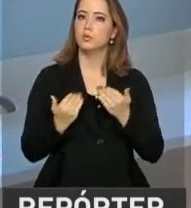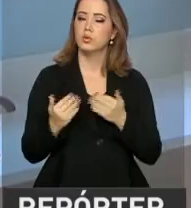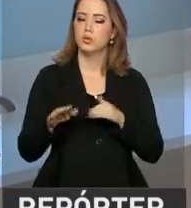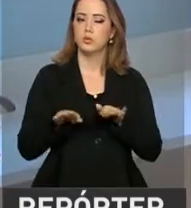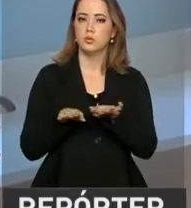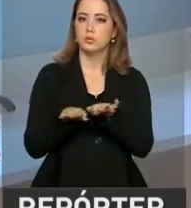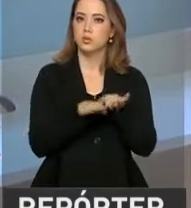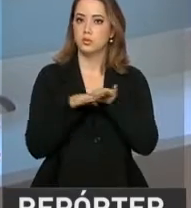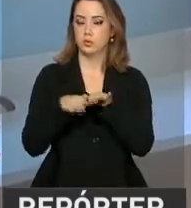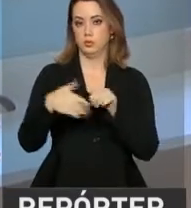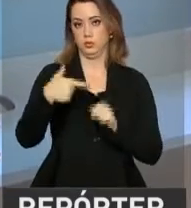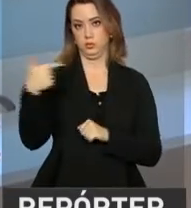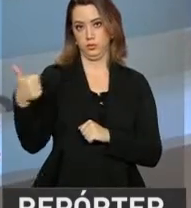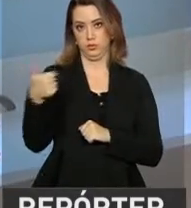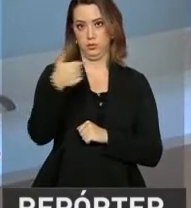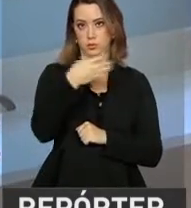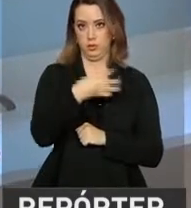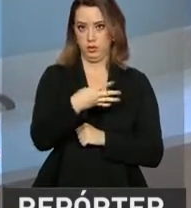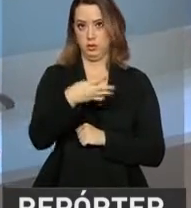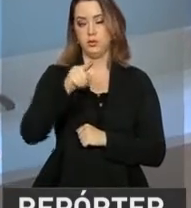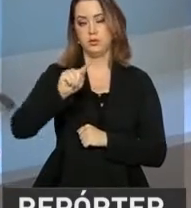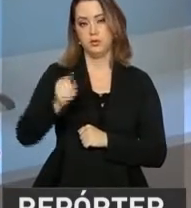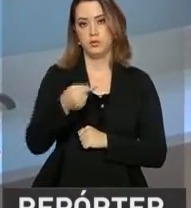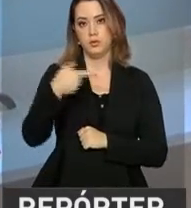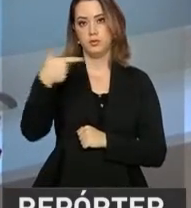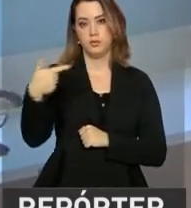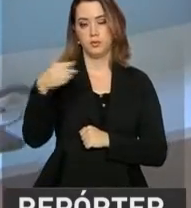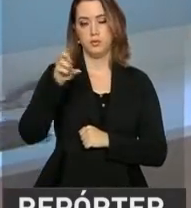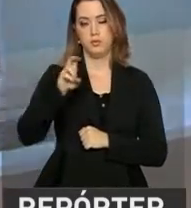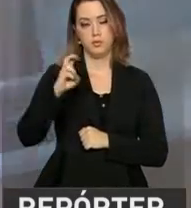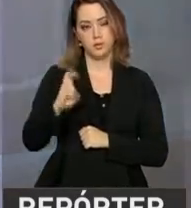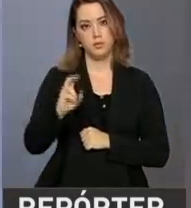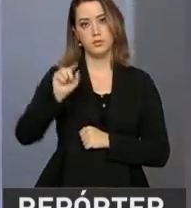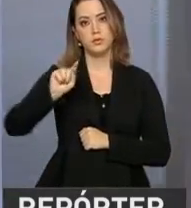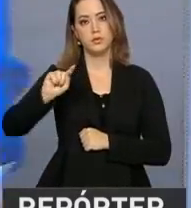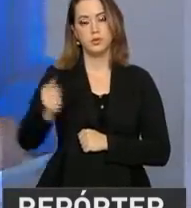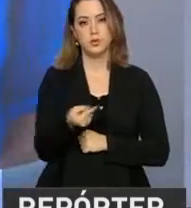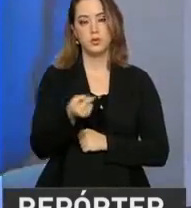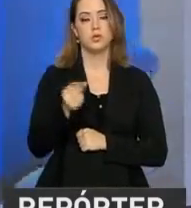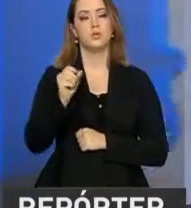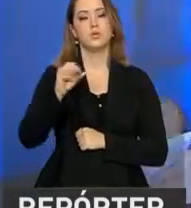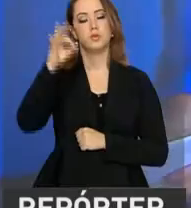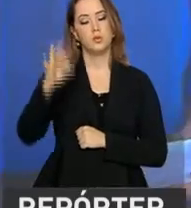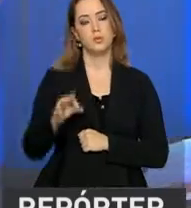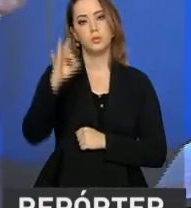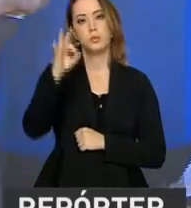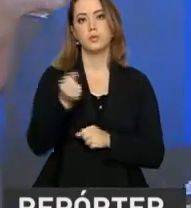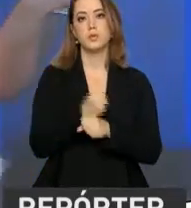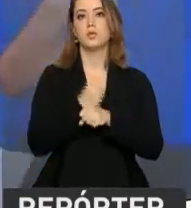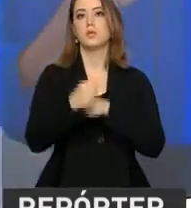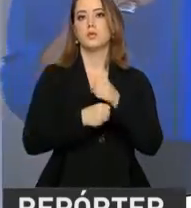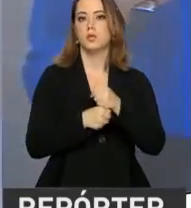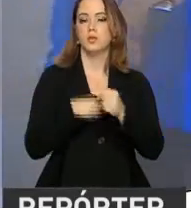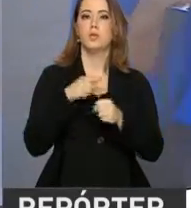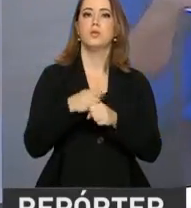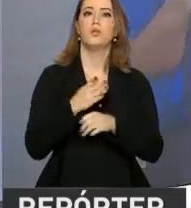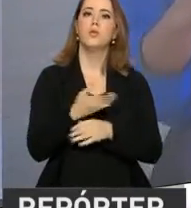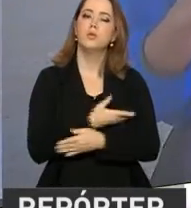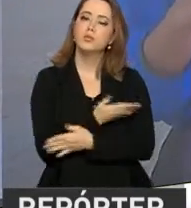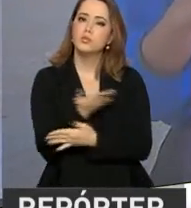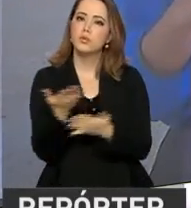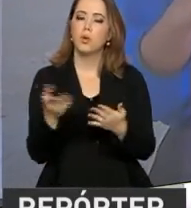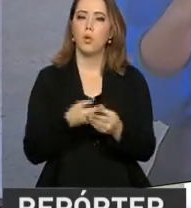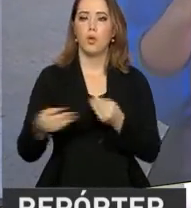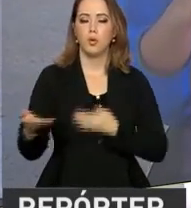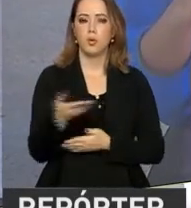14,25% ao ano. Sobre esse assunto, a gente conversa agora com Paola De Orte, que está no Palácio do Planalto. Paola, o mercado financeiro já esperava essa